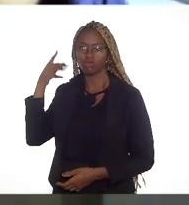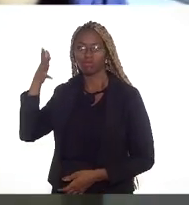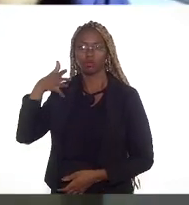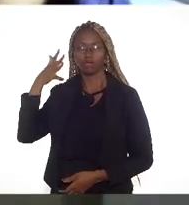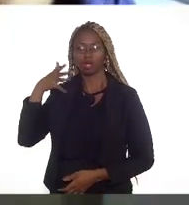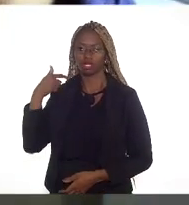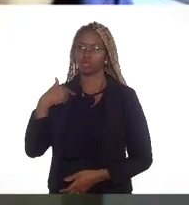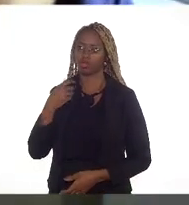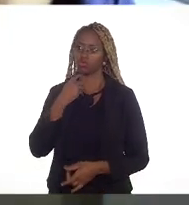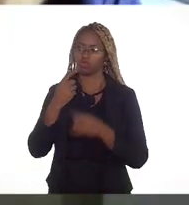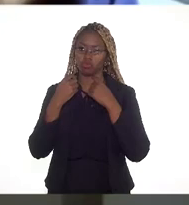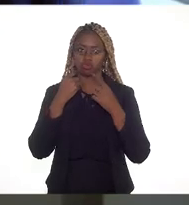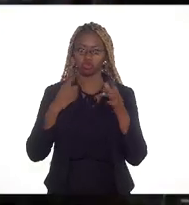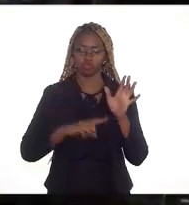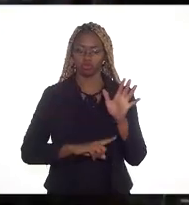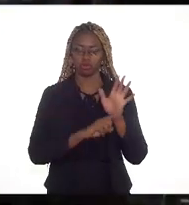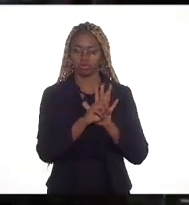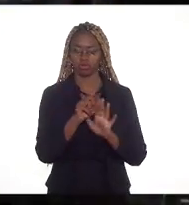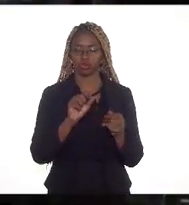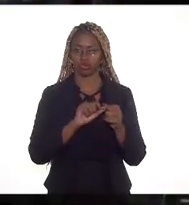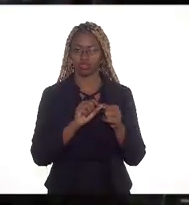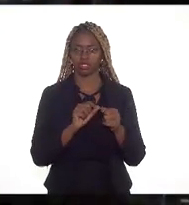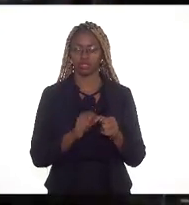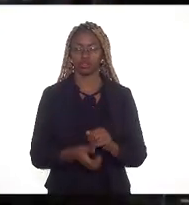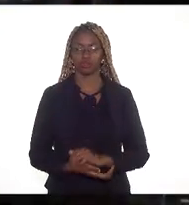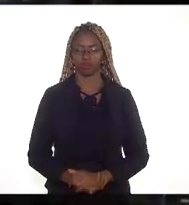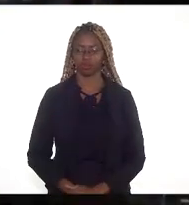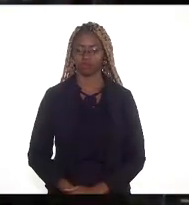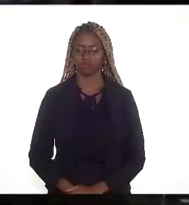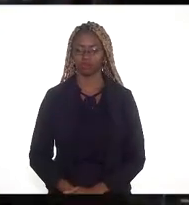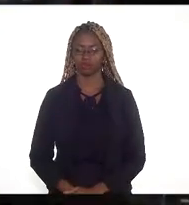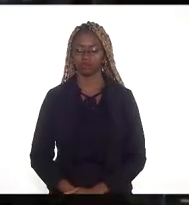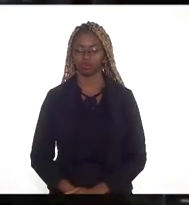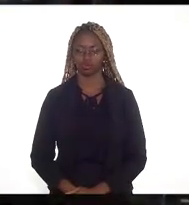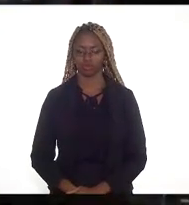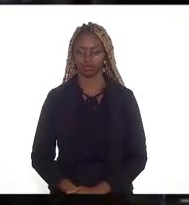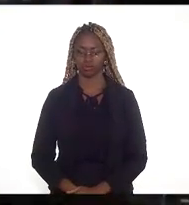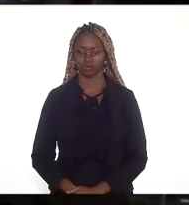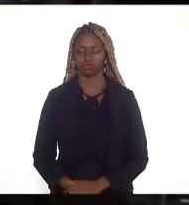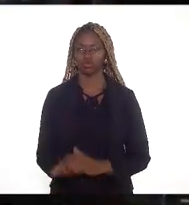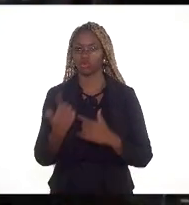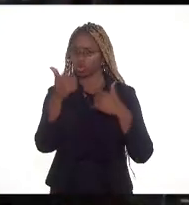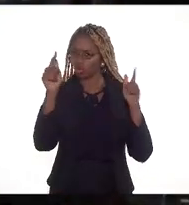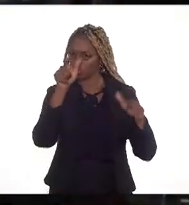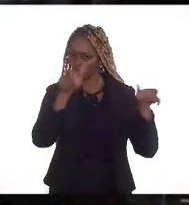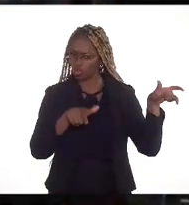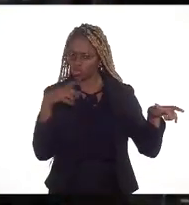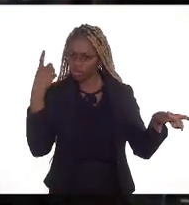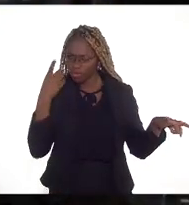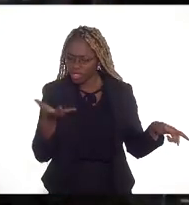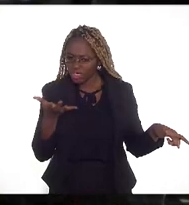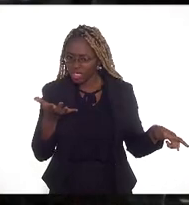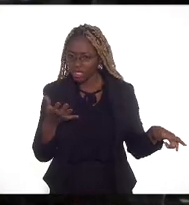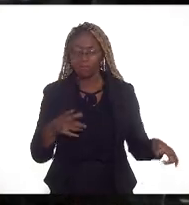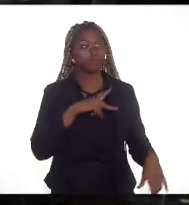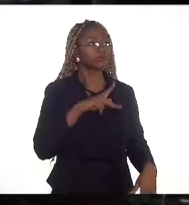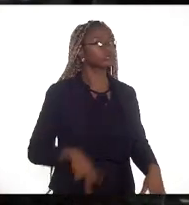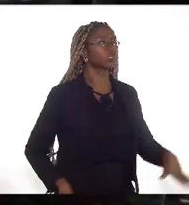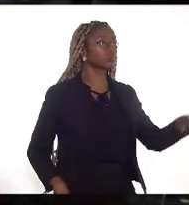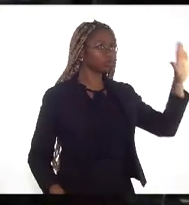algumas perguntas a fazer. Então, primeiro, deputada, mais algum deputado quer fazer uso da palavra? Presidente, pela